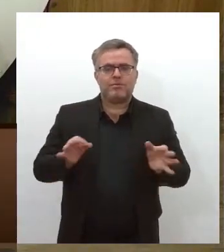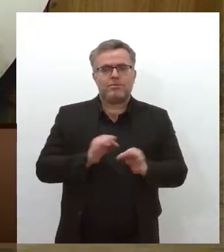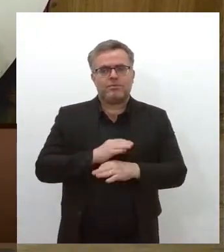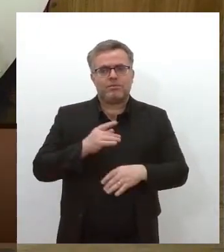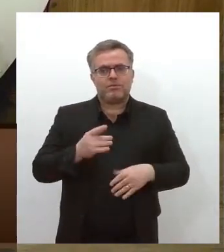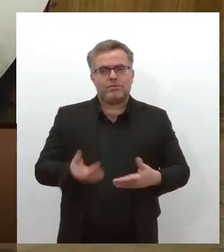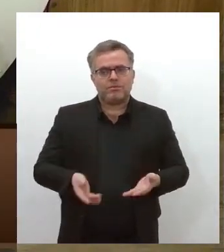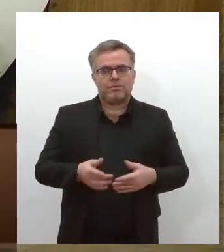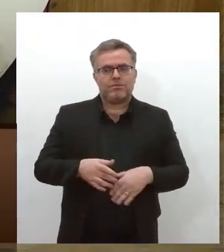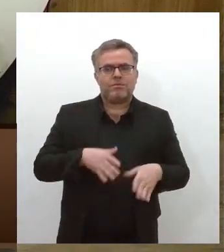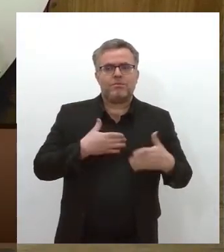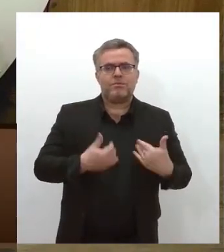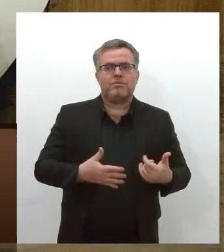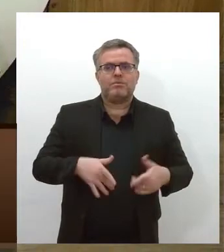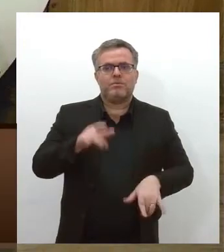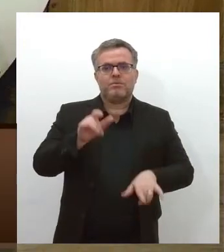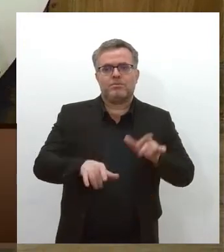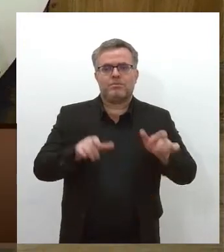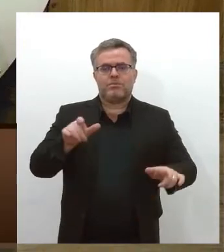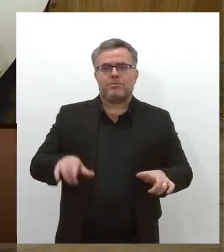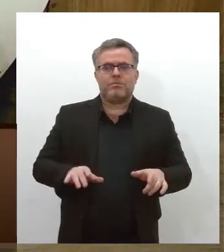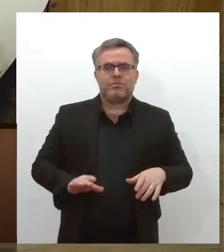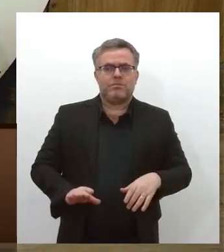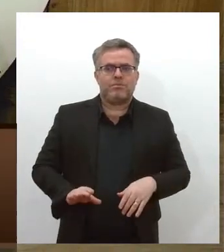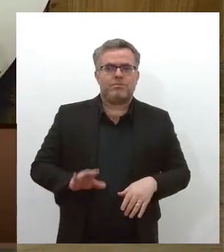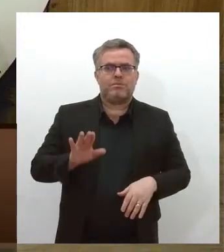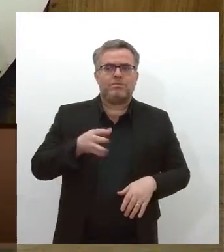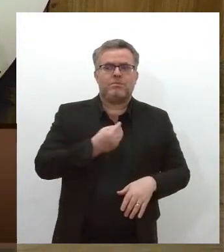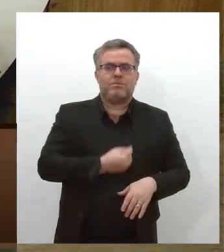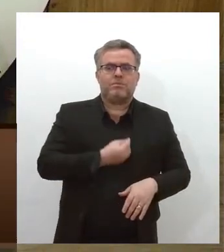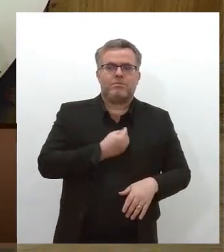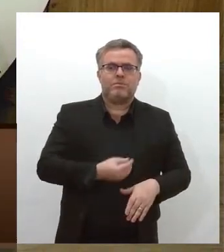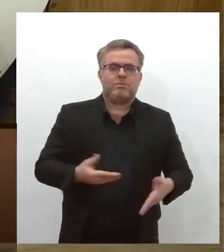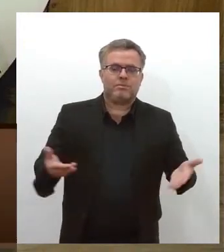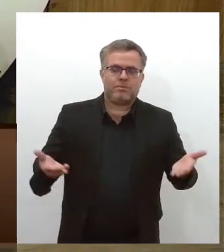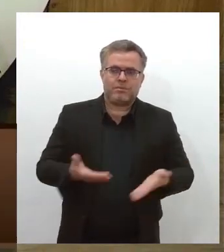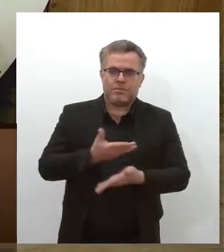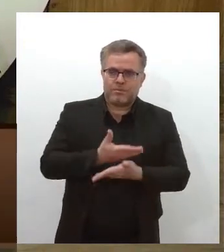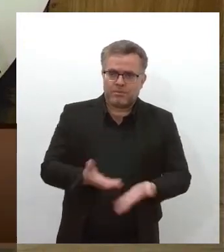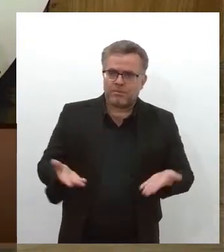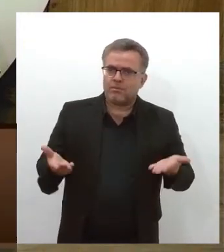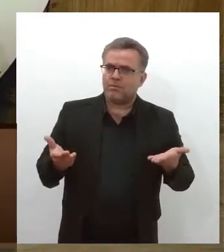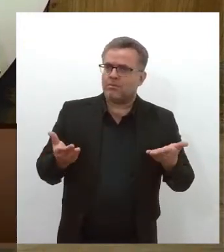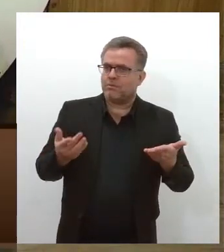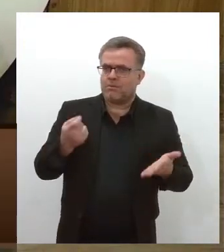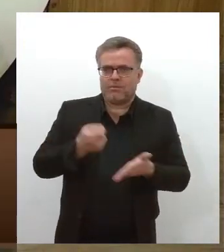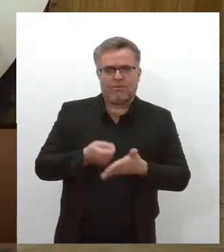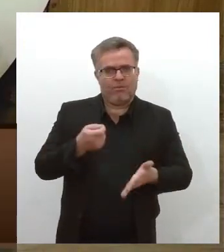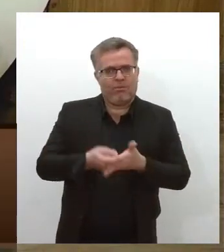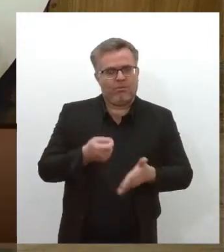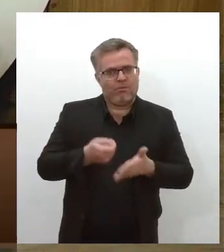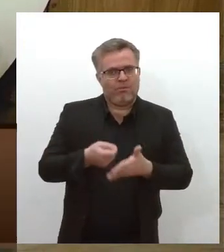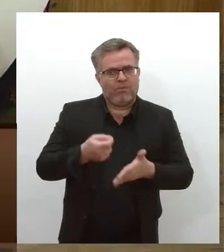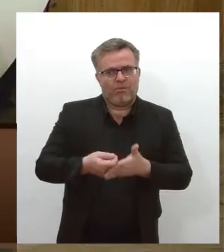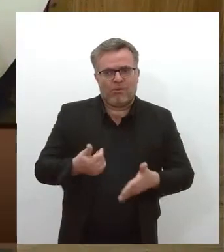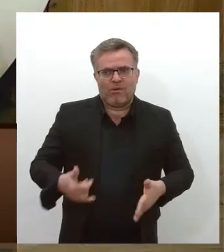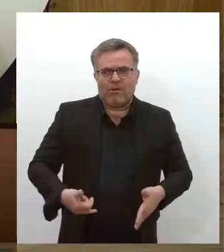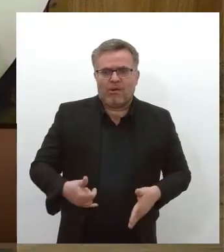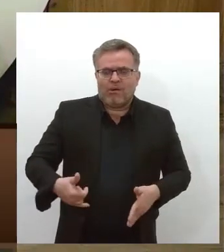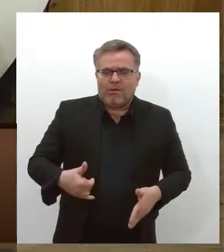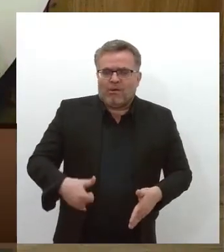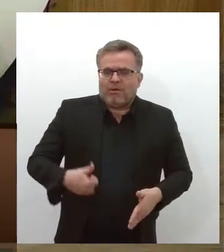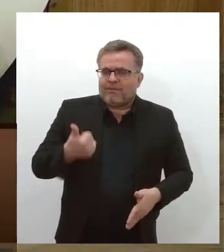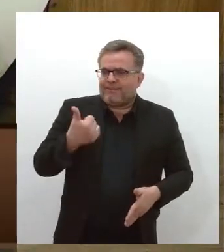a gente vai ter aí uma participação bem grande nessa eleição, muitos jovens que não são obrigados a votar entre 16 e 17 anos,